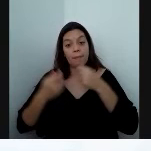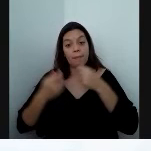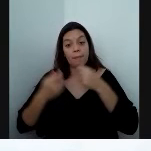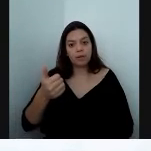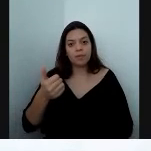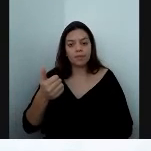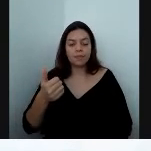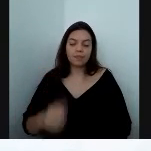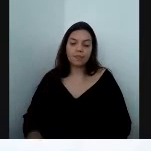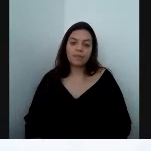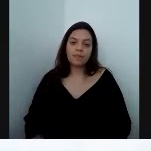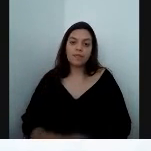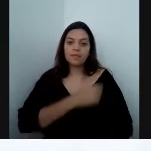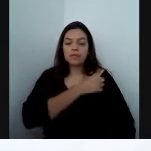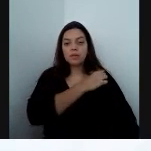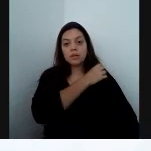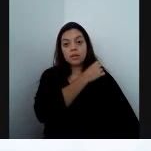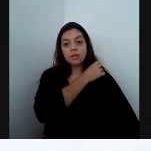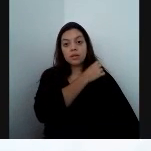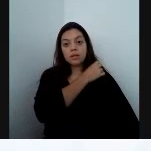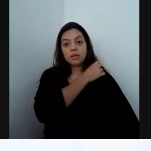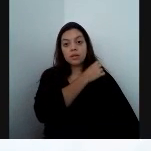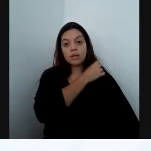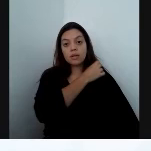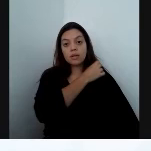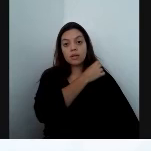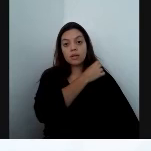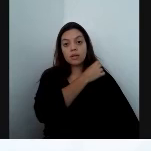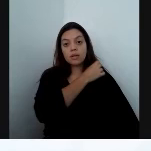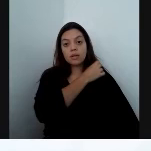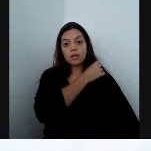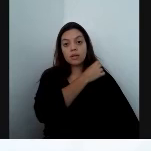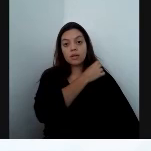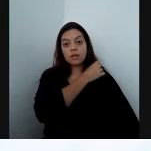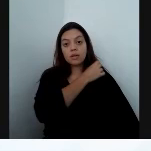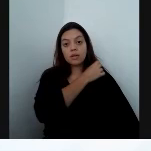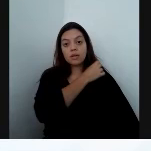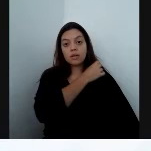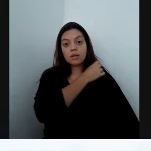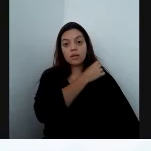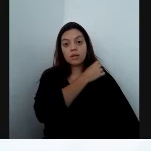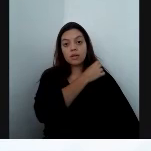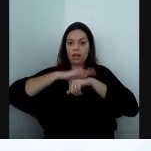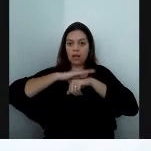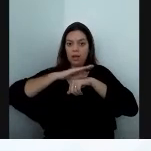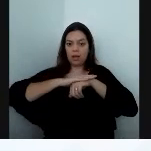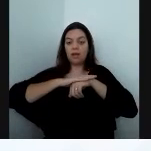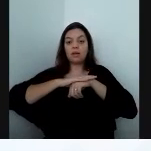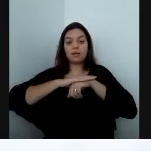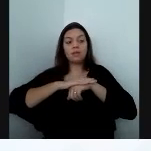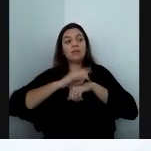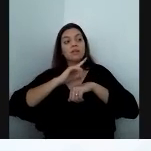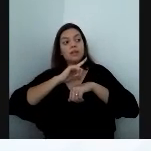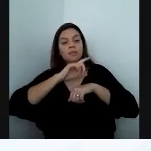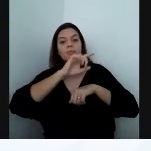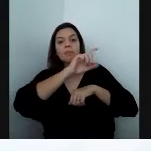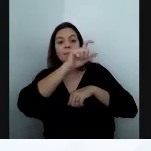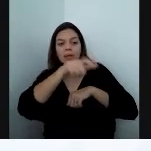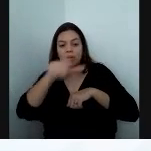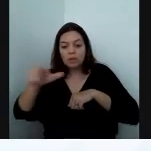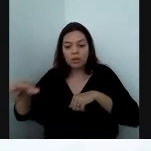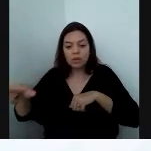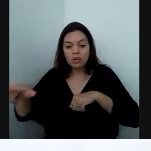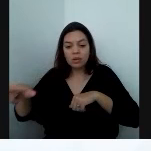mais esmaga quem pode menos, é isso. Falando talvez de uma forma mais rude, né? Mas é isso. E